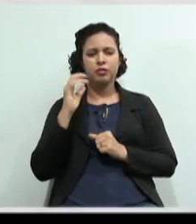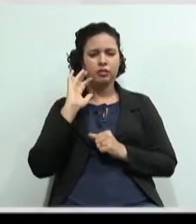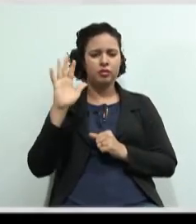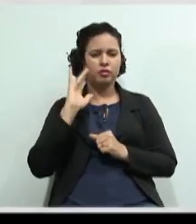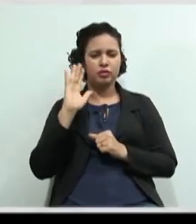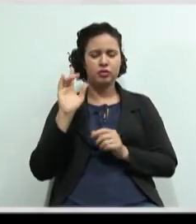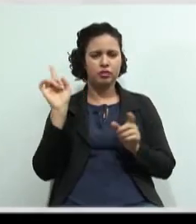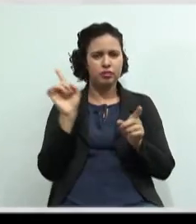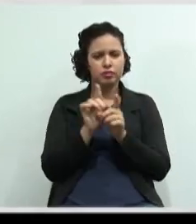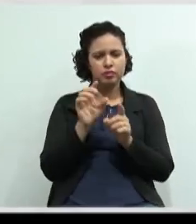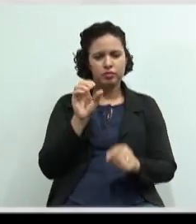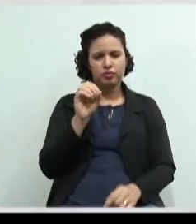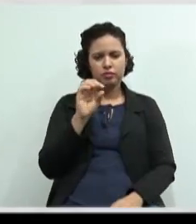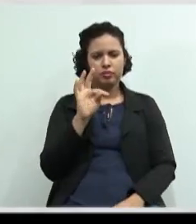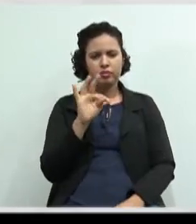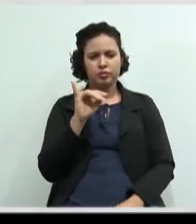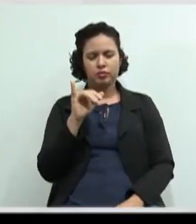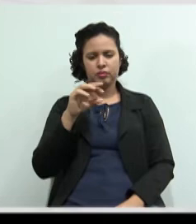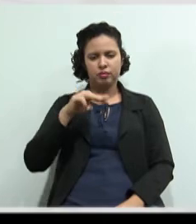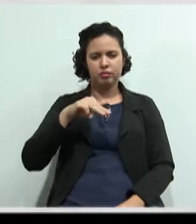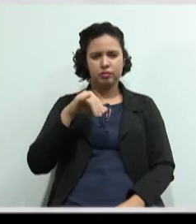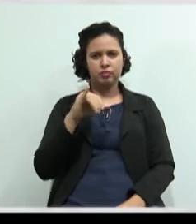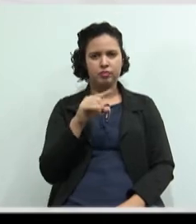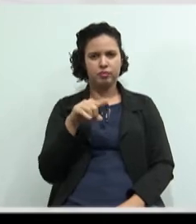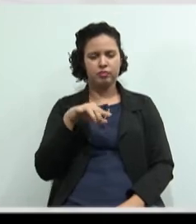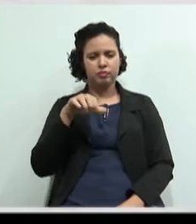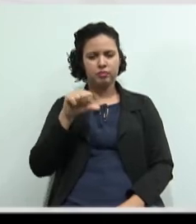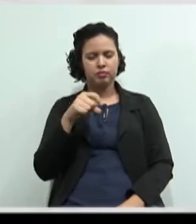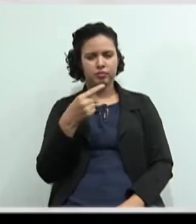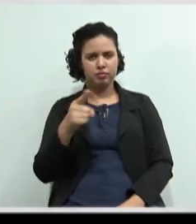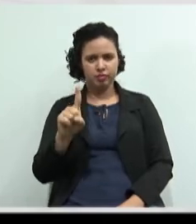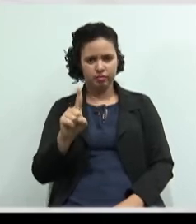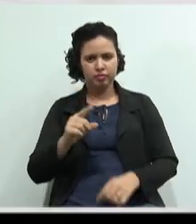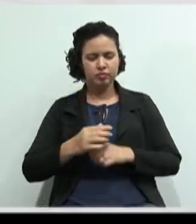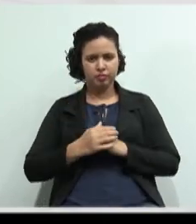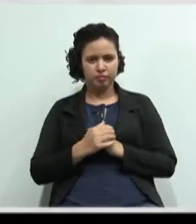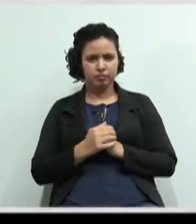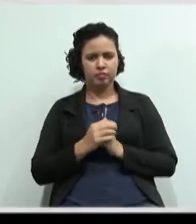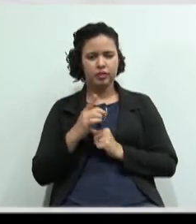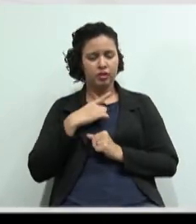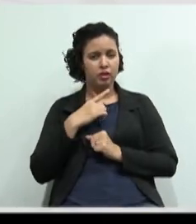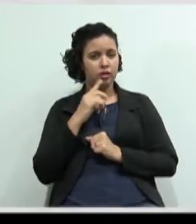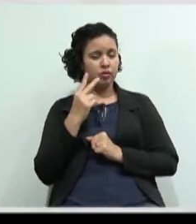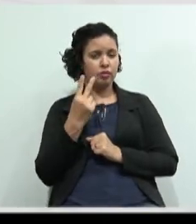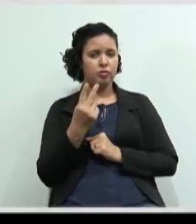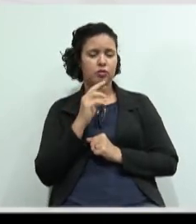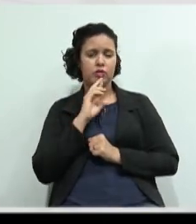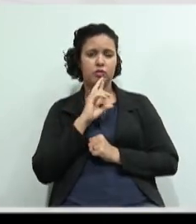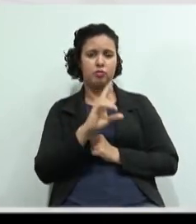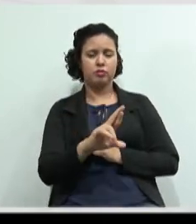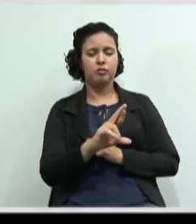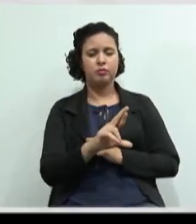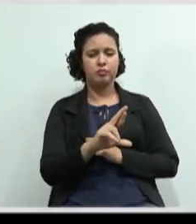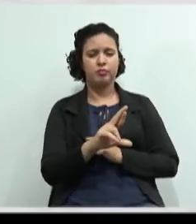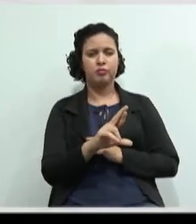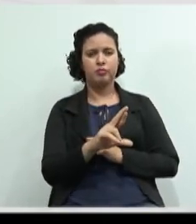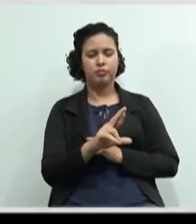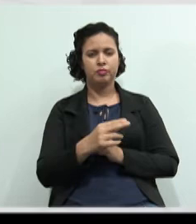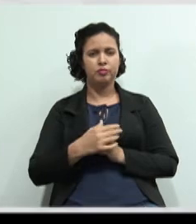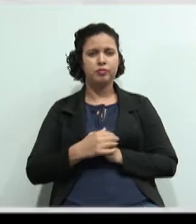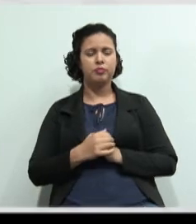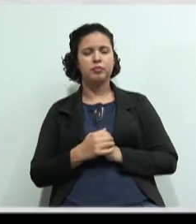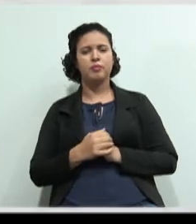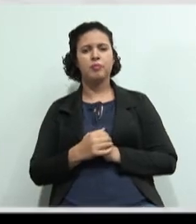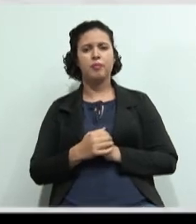da otimização. Professor Jorge, temos respostas aí? Temos 2 respostas, professor, da Escola Mafalda Rodrigues.